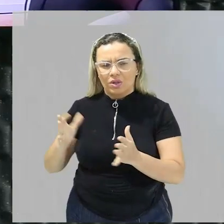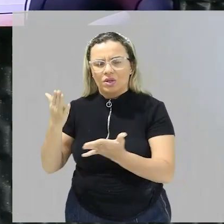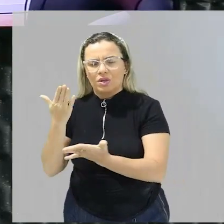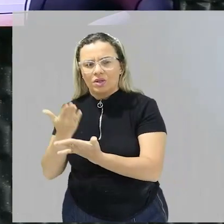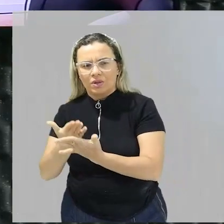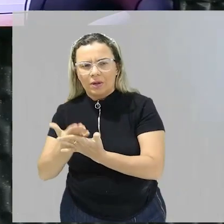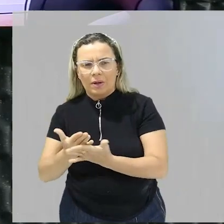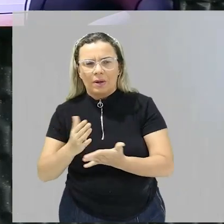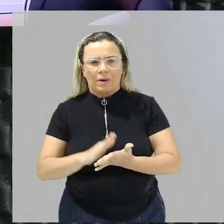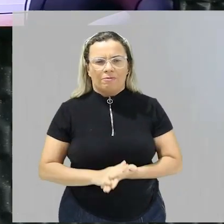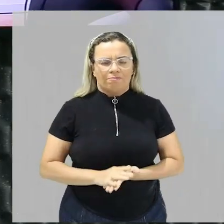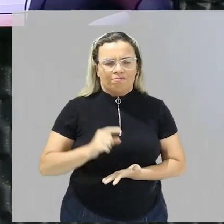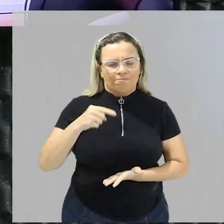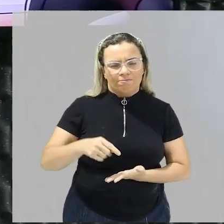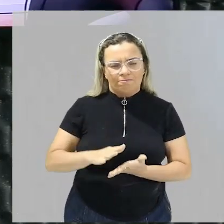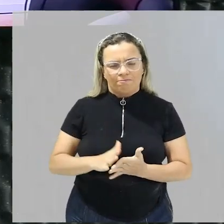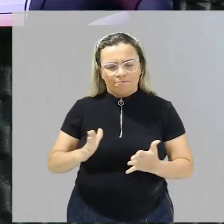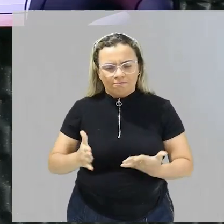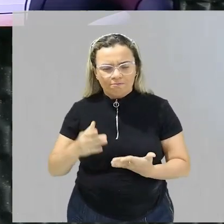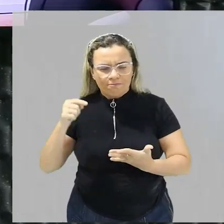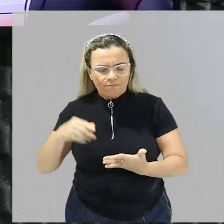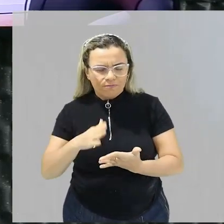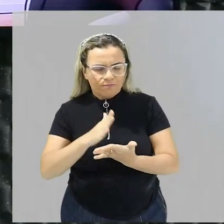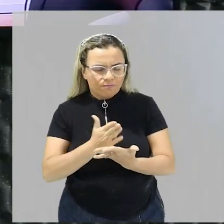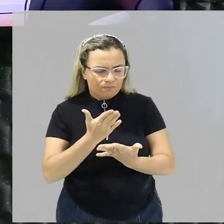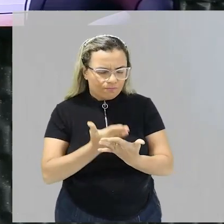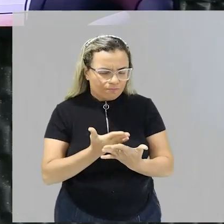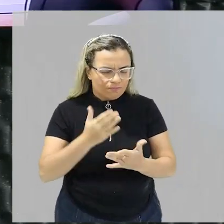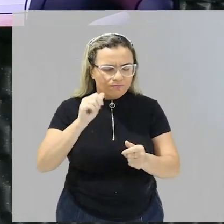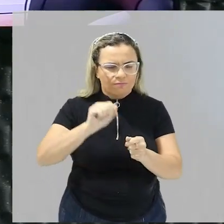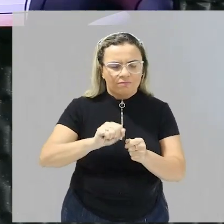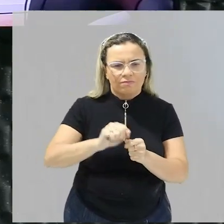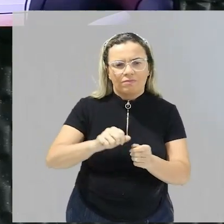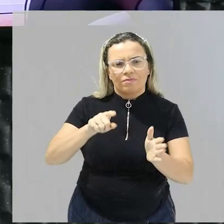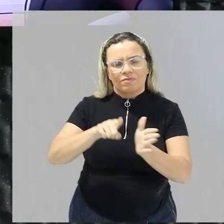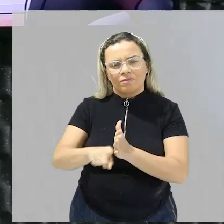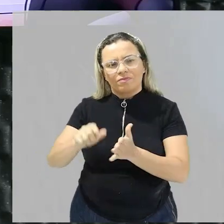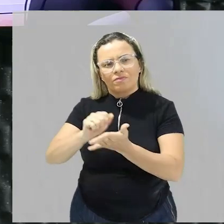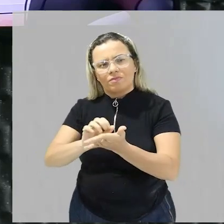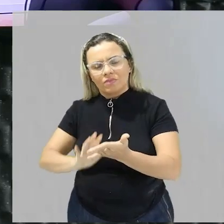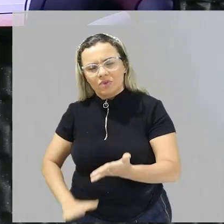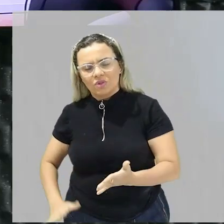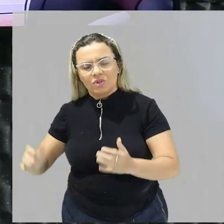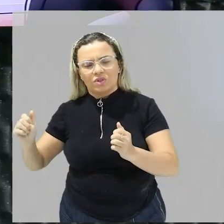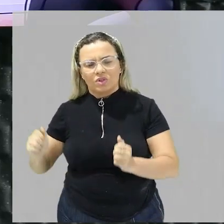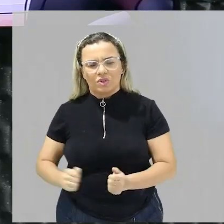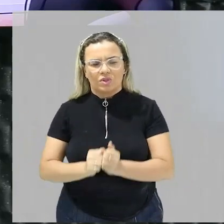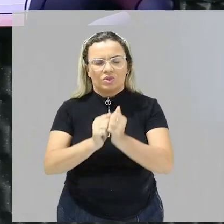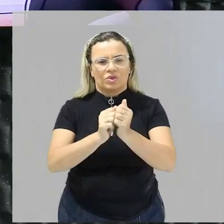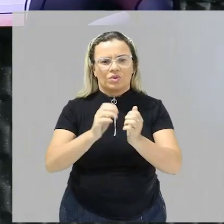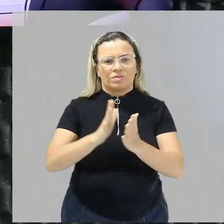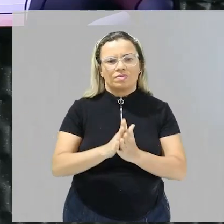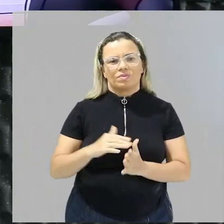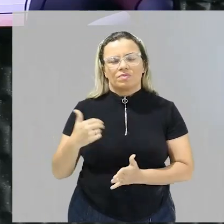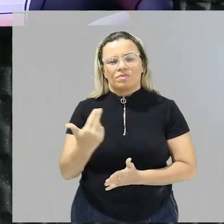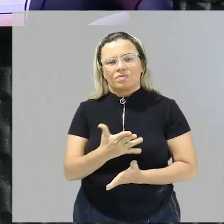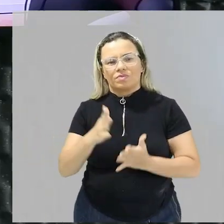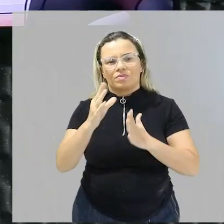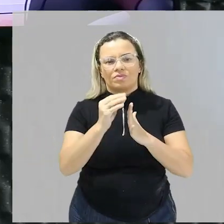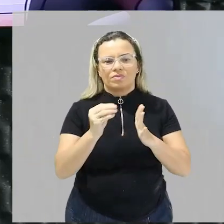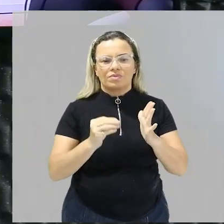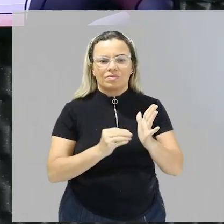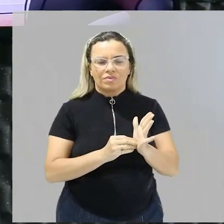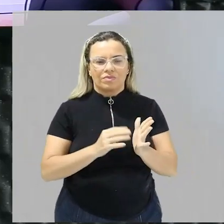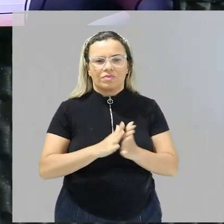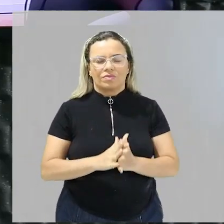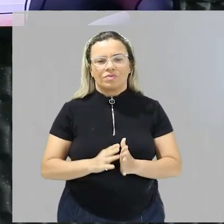se dedicando, fazendo tudo quanto é exercício que aparece e, claro, acompanhando aqui as nossas aulas que, claro, com